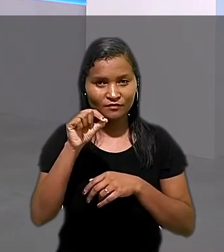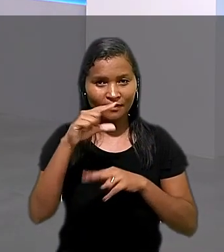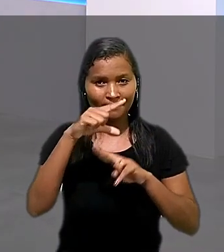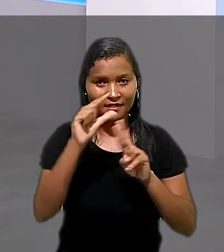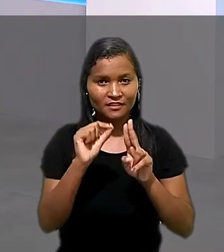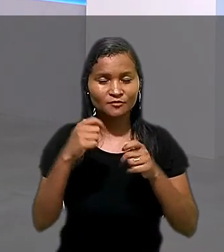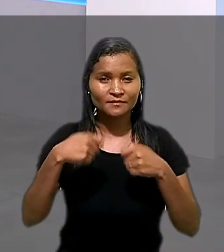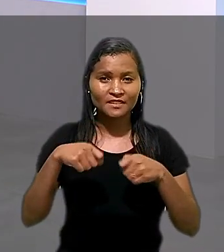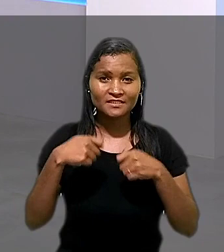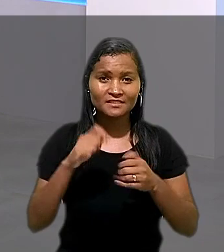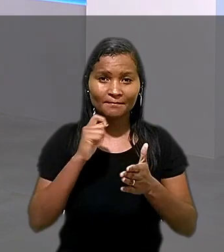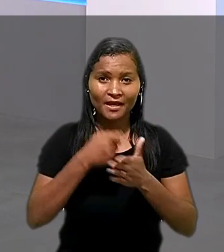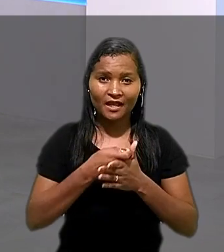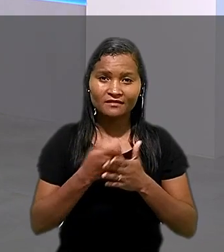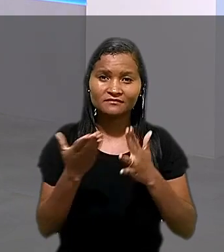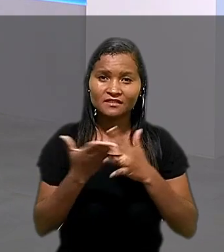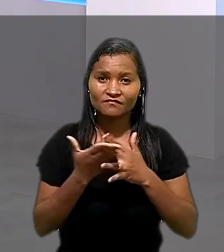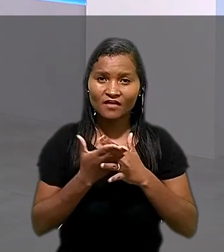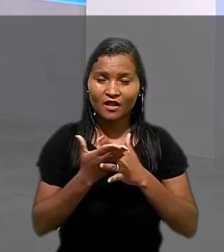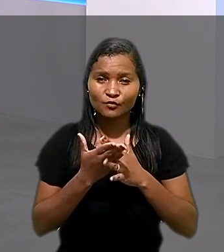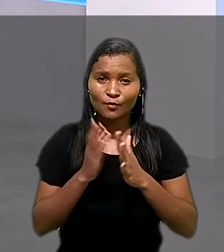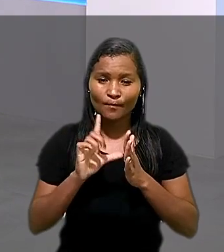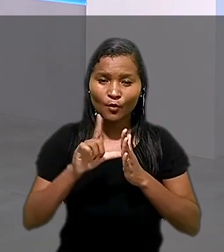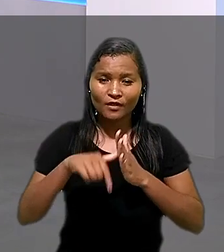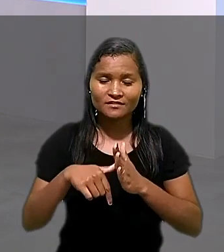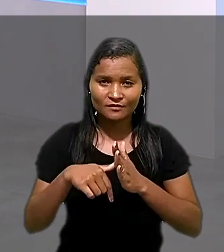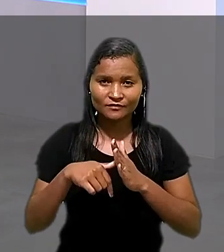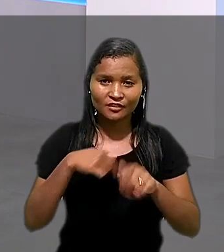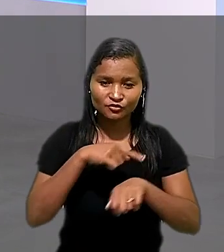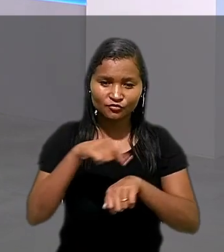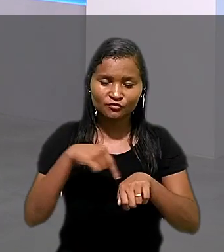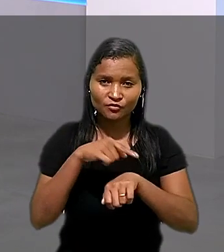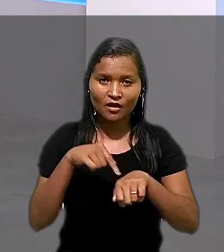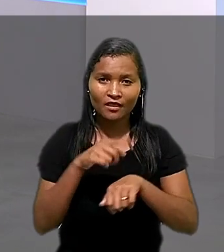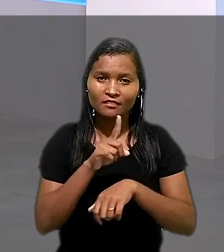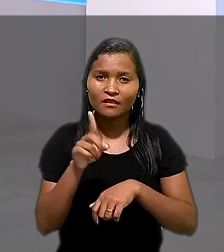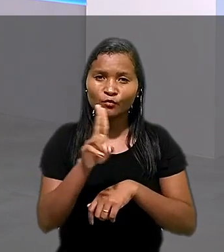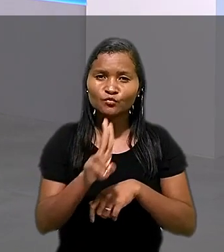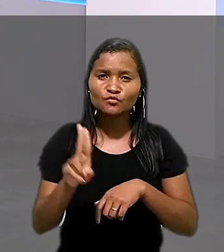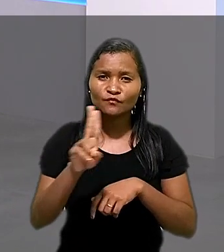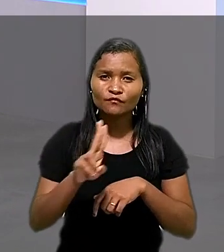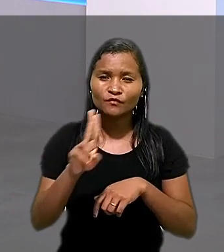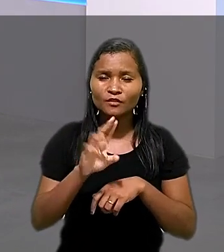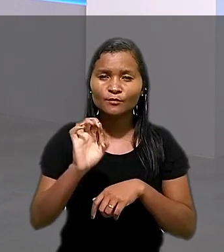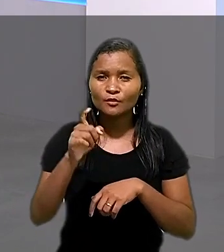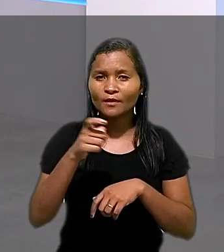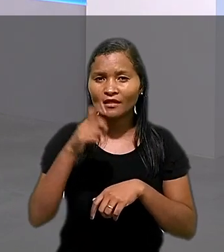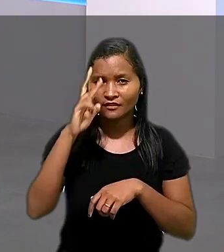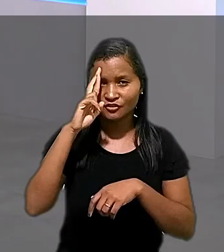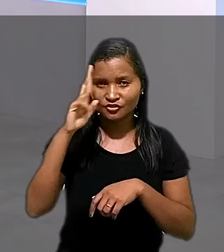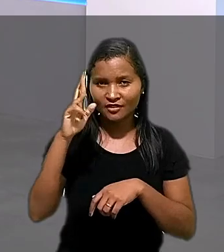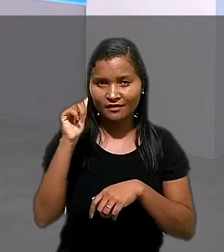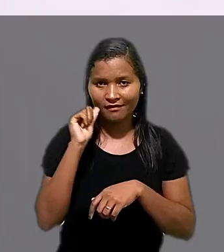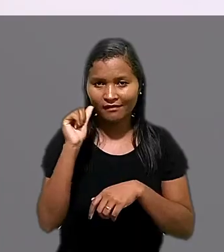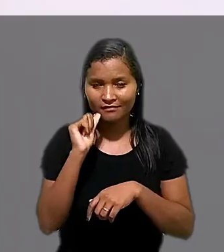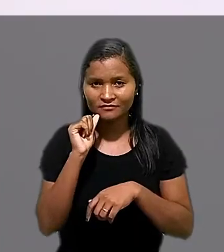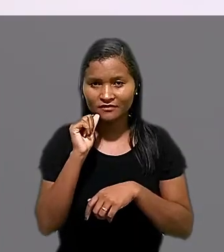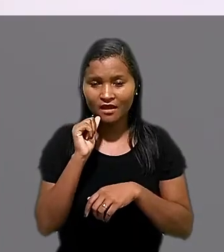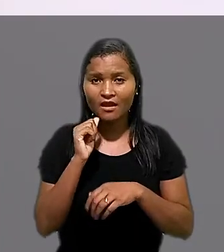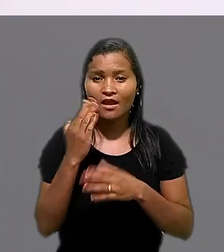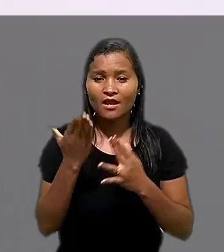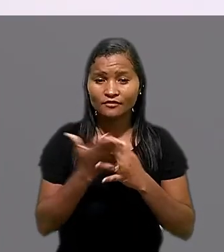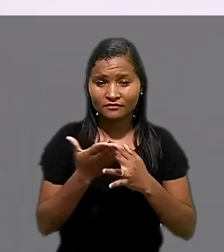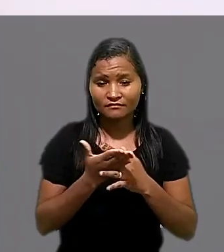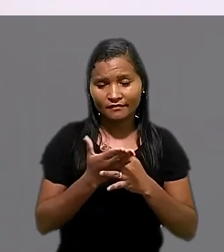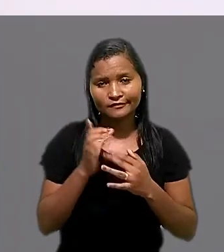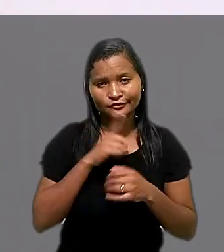que o Bradesco deve pagar pelo intervalo de prorrogação de jornada não usufruído por uma ex-gerente do banco. A